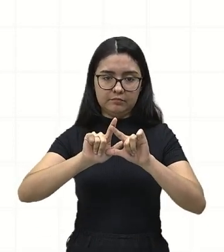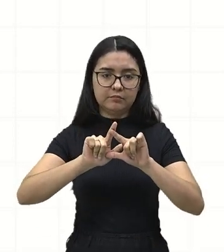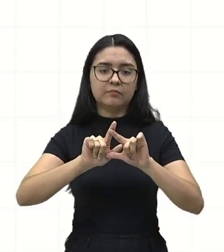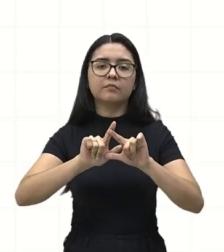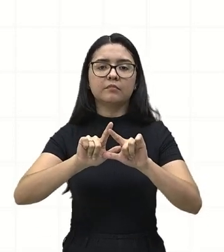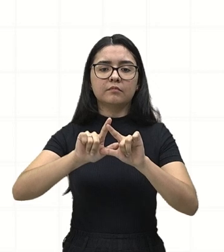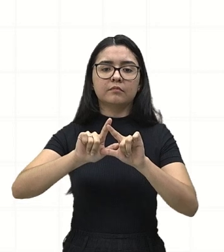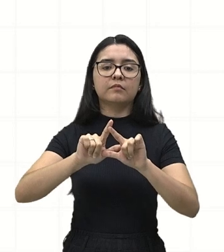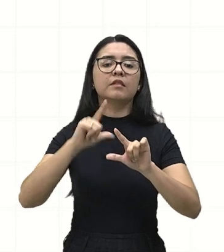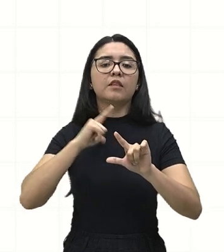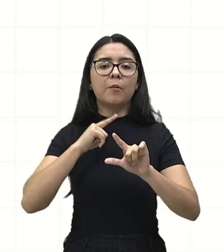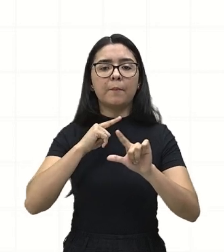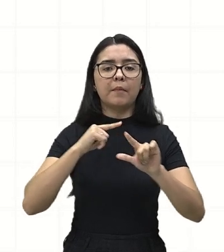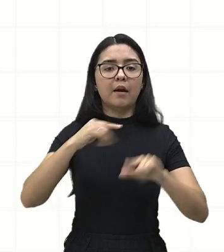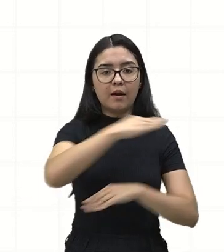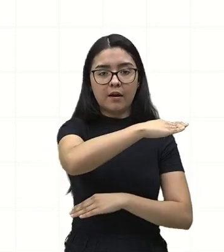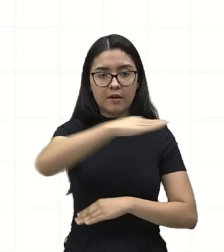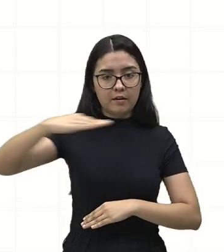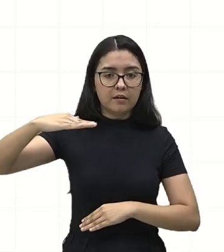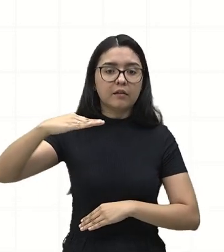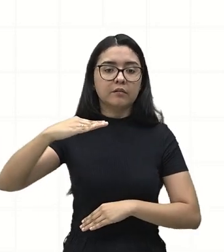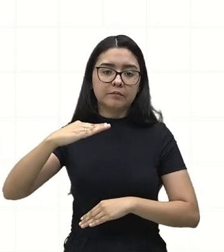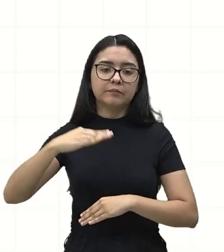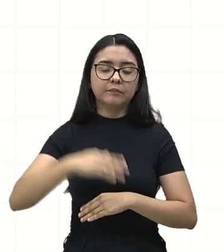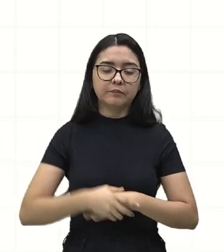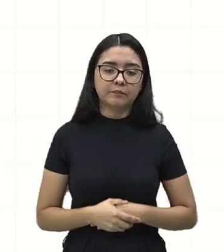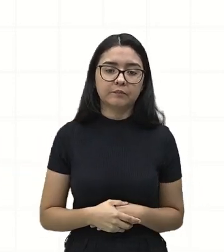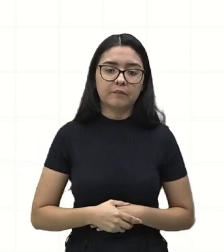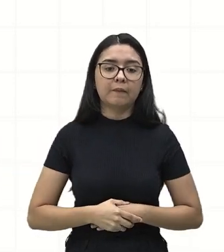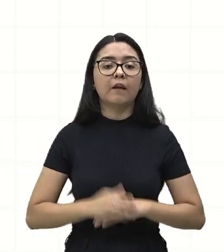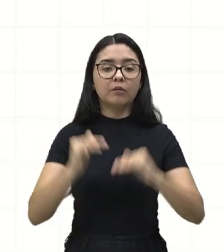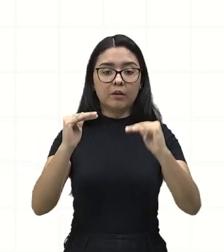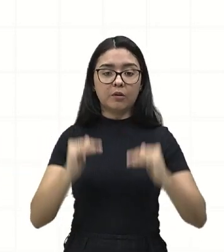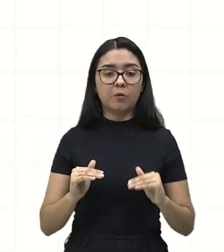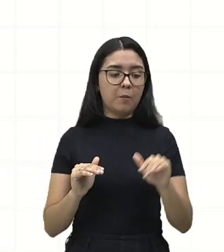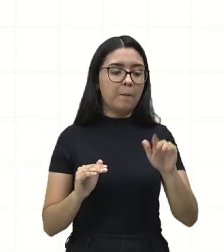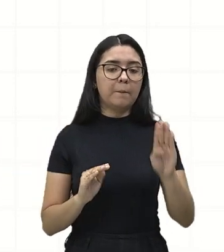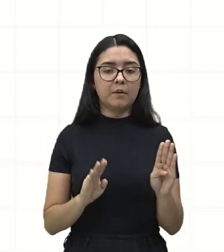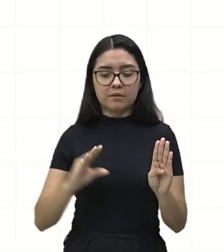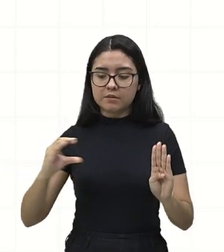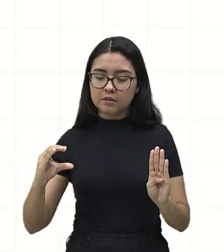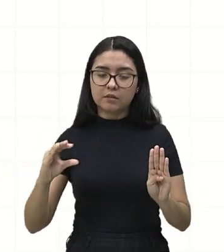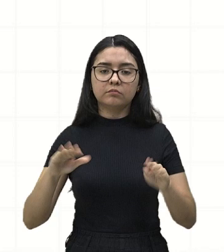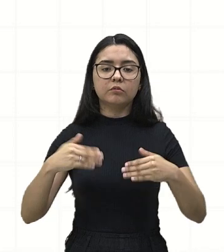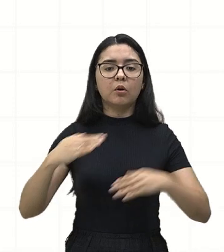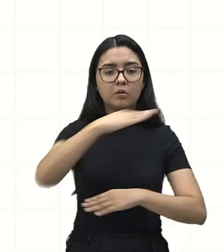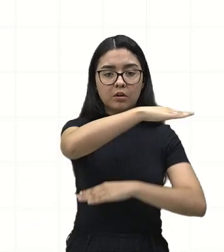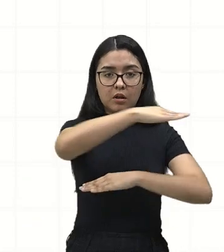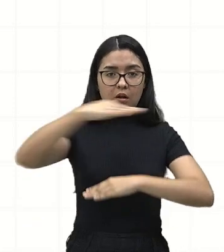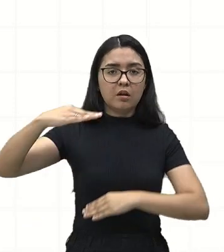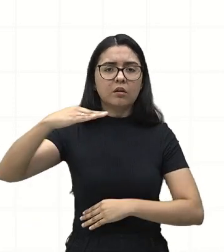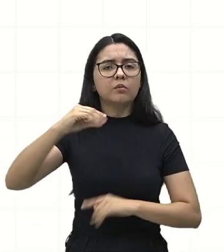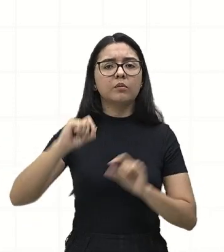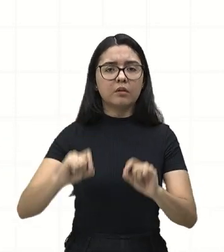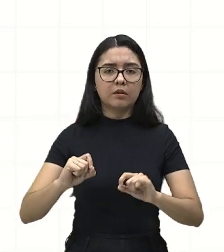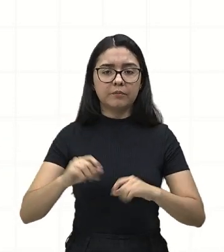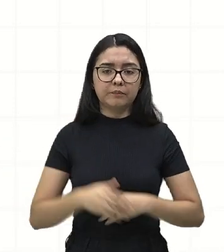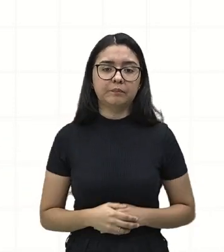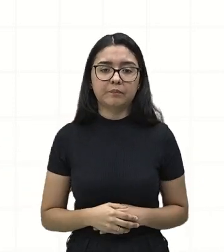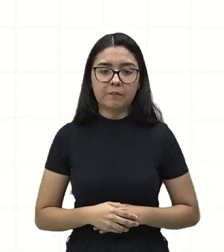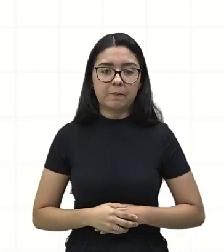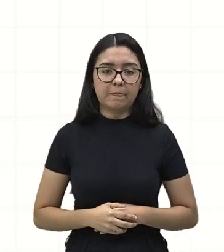reta R, né, paralela ao lado BC, e assim a reta R corta o